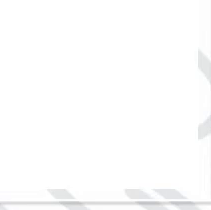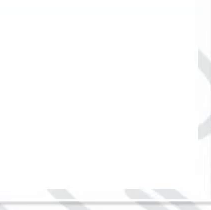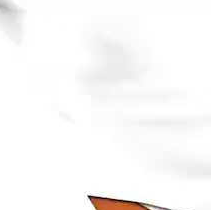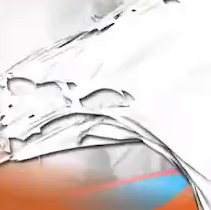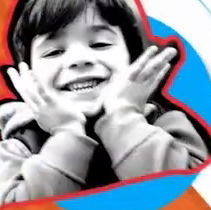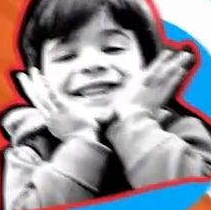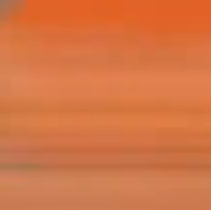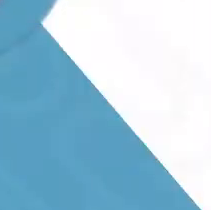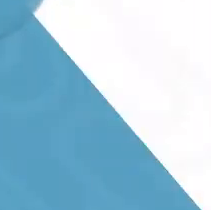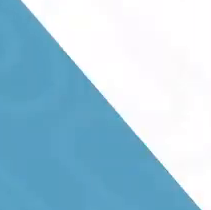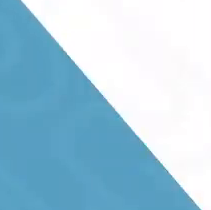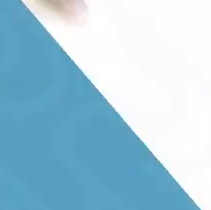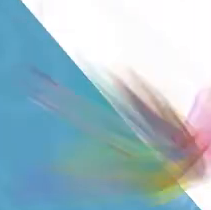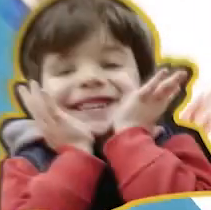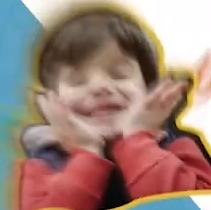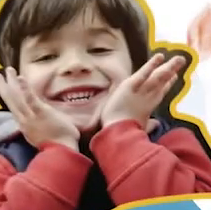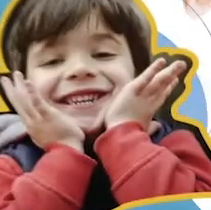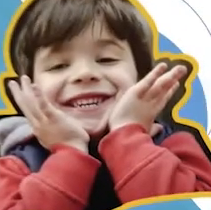E aí